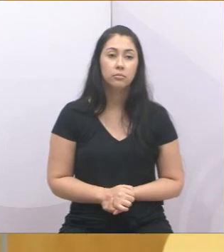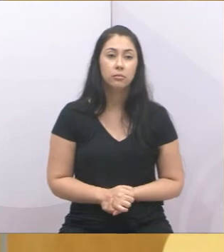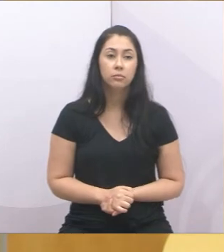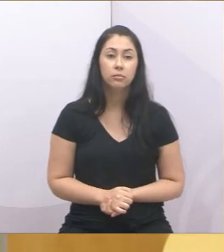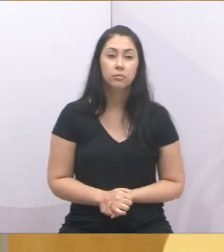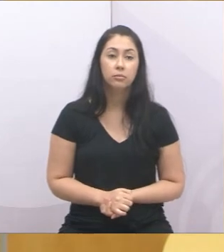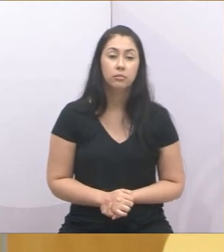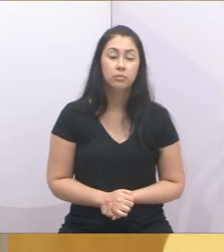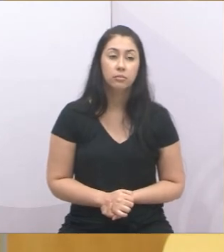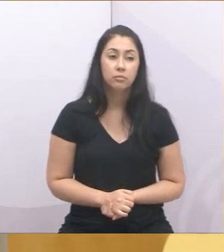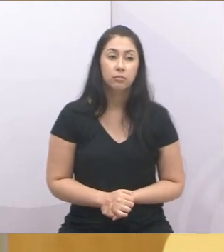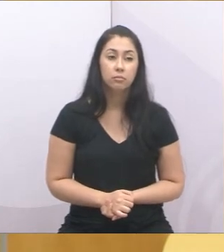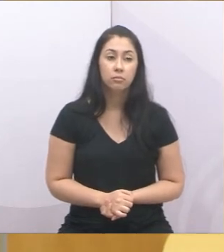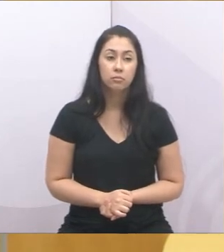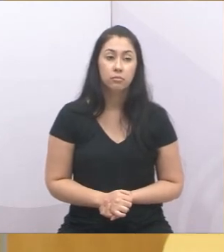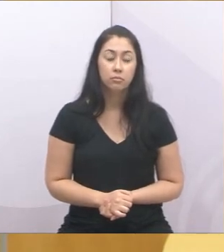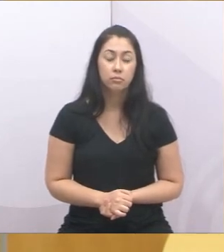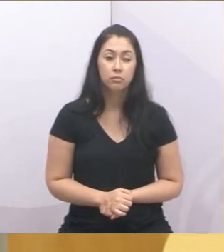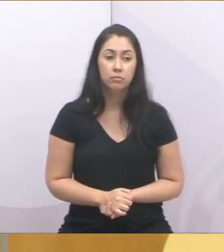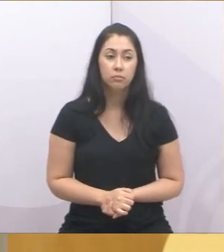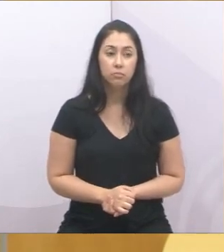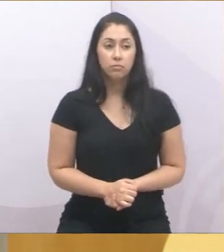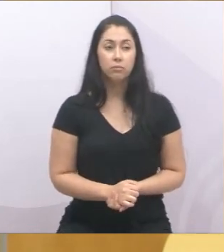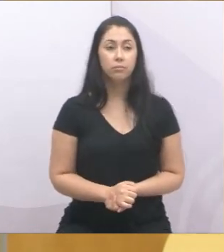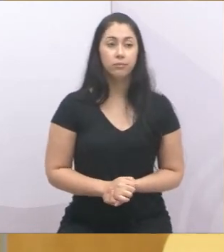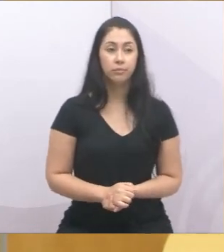E aí, Lucimar,